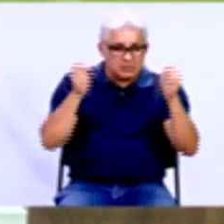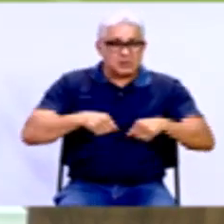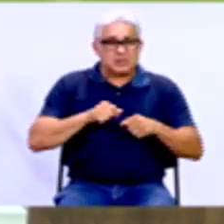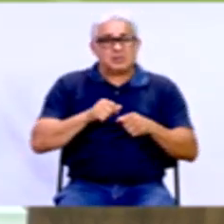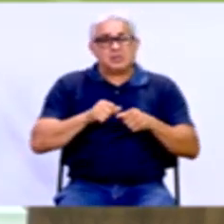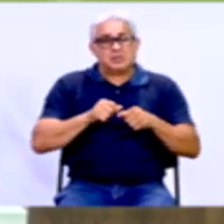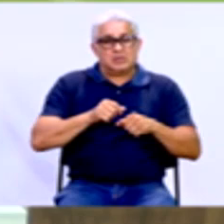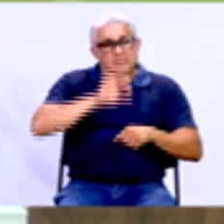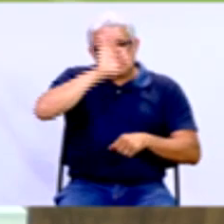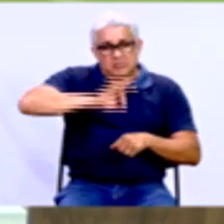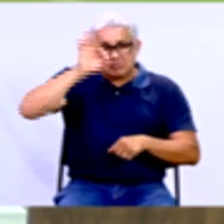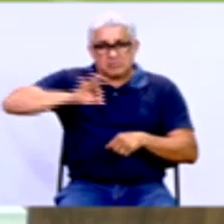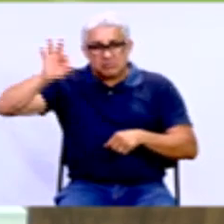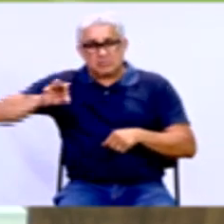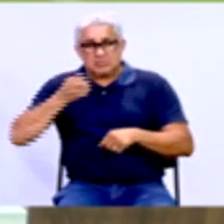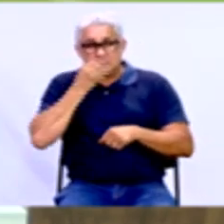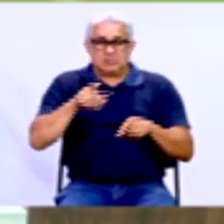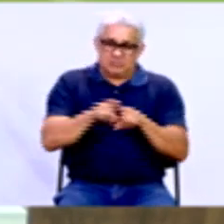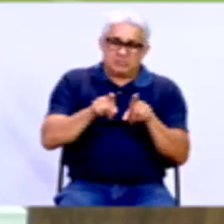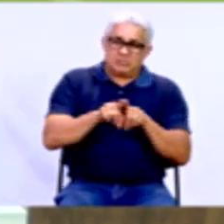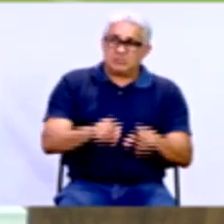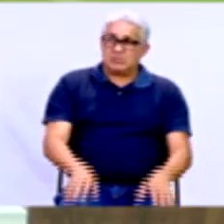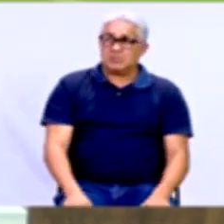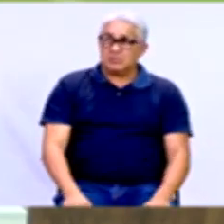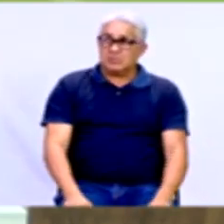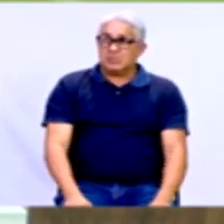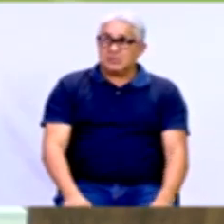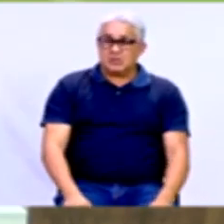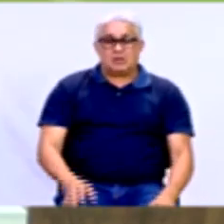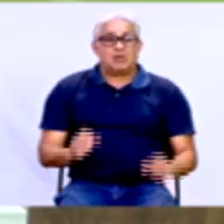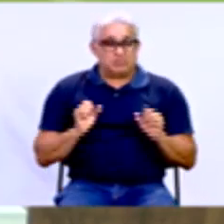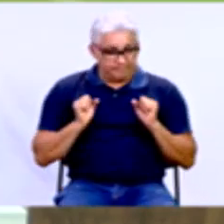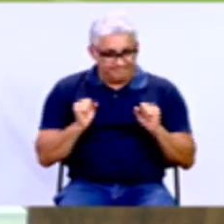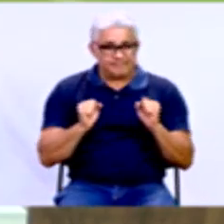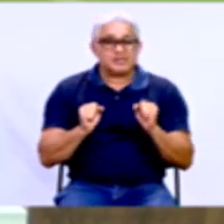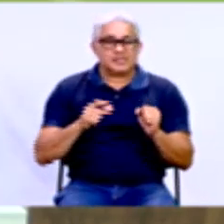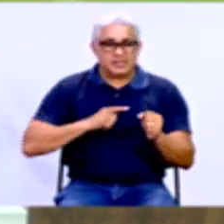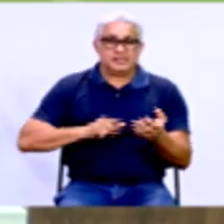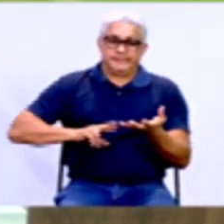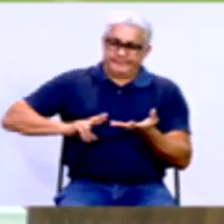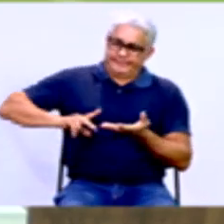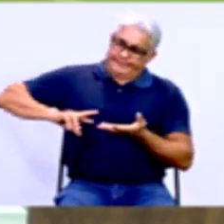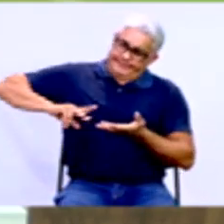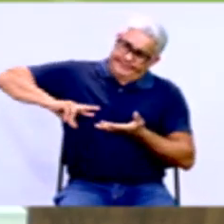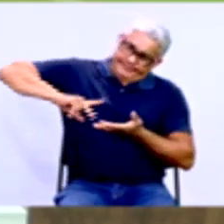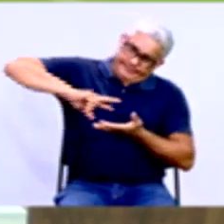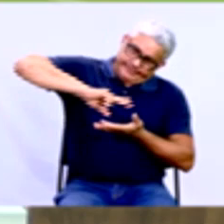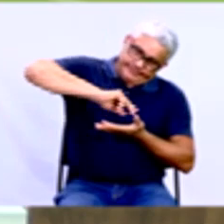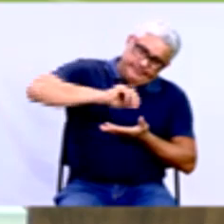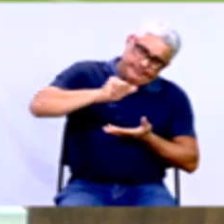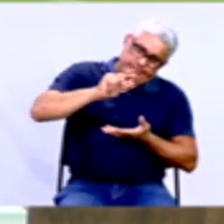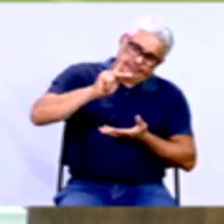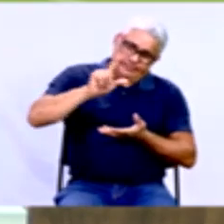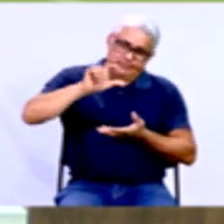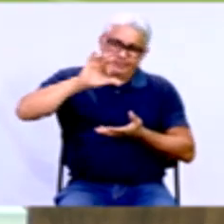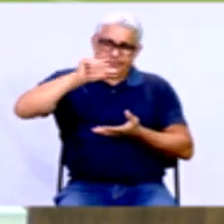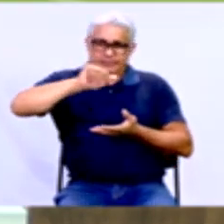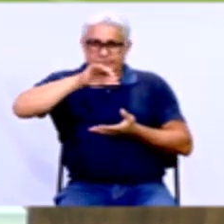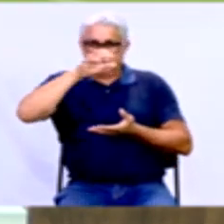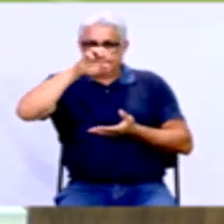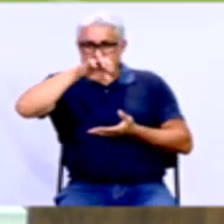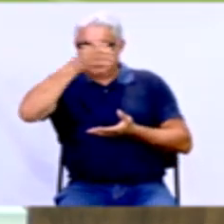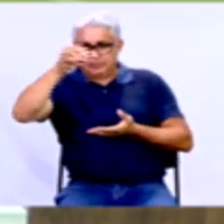correções de algo que não esteja bom também. Né? Então assim, existem inúmeras aplicações, é algo que se utiliza muito em